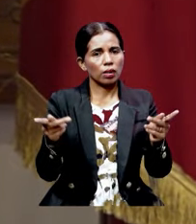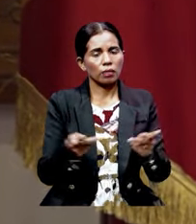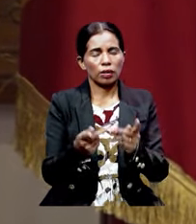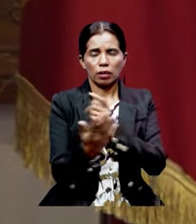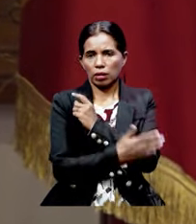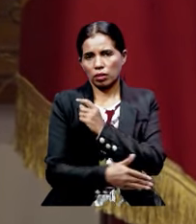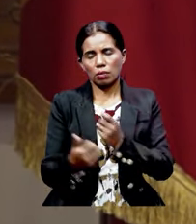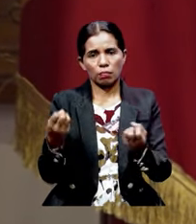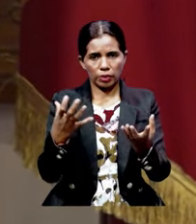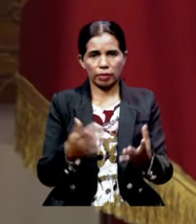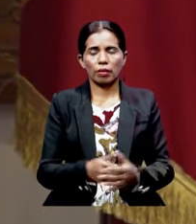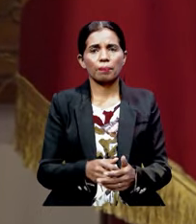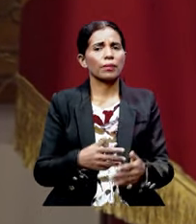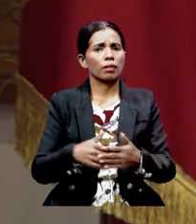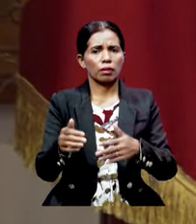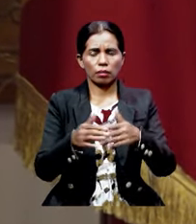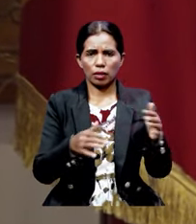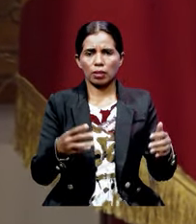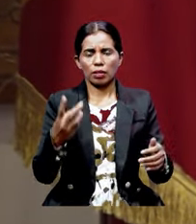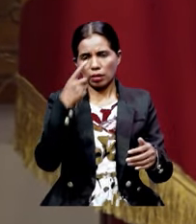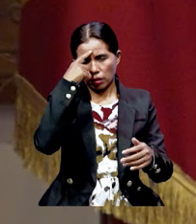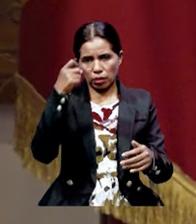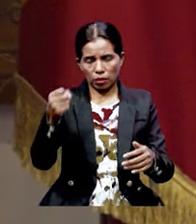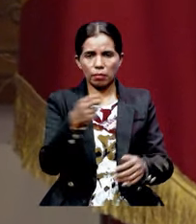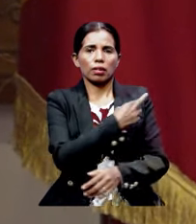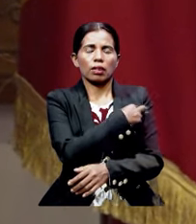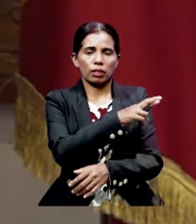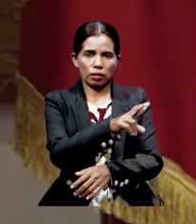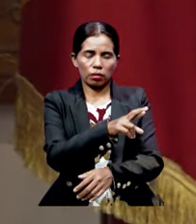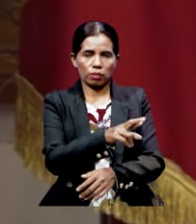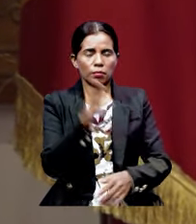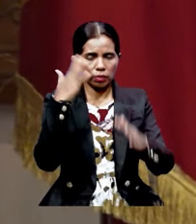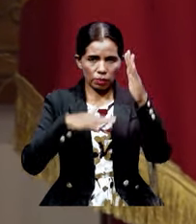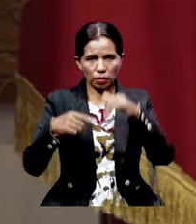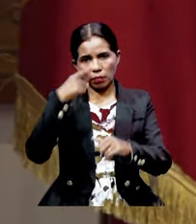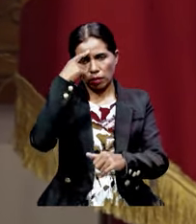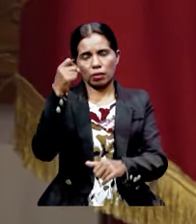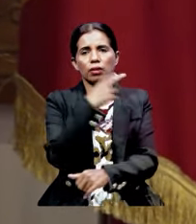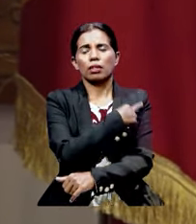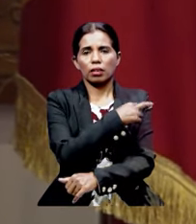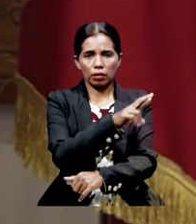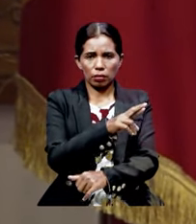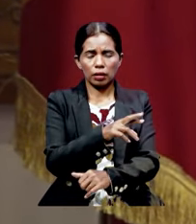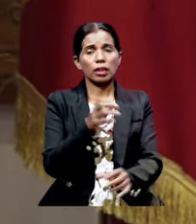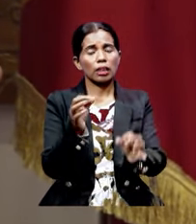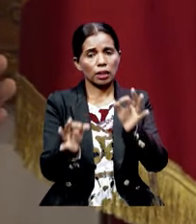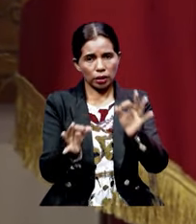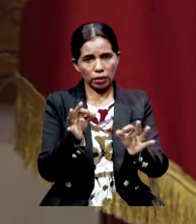da van. Da lavara, também religião. E, mas quando ia